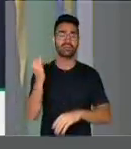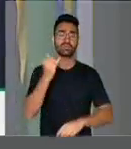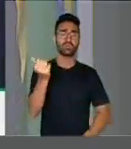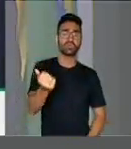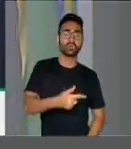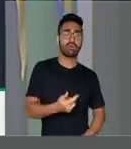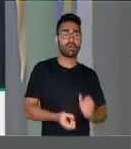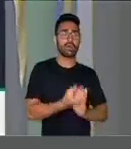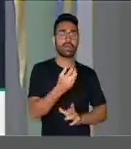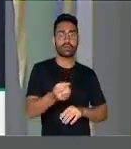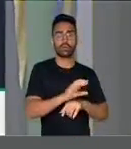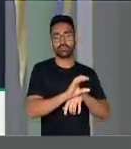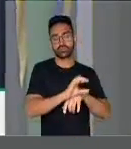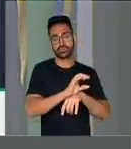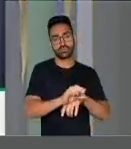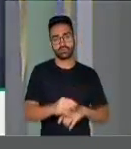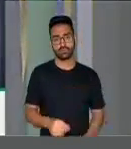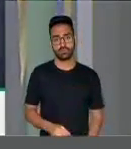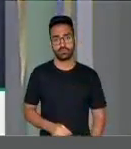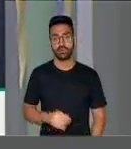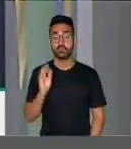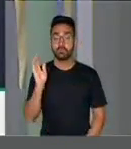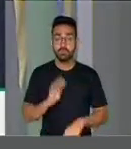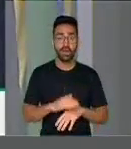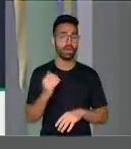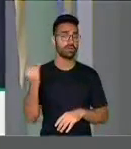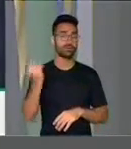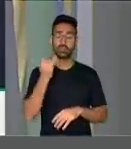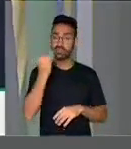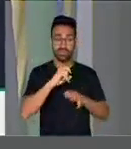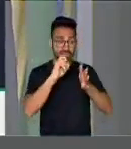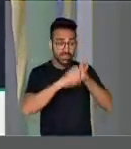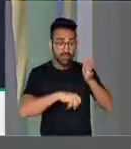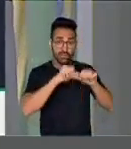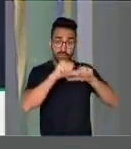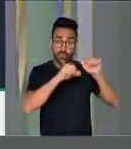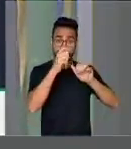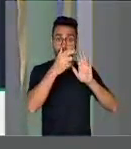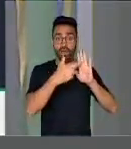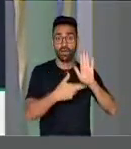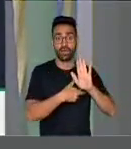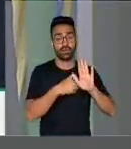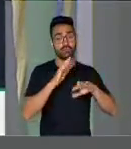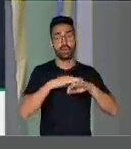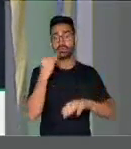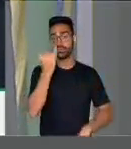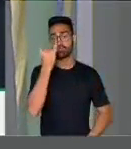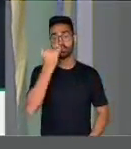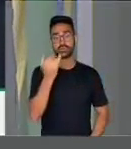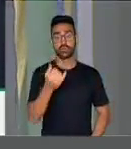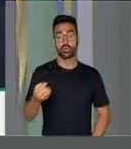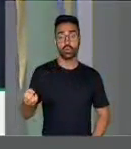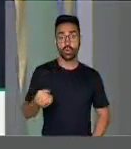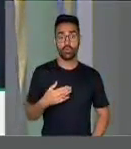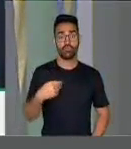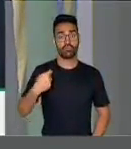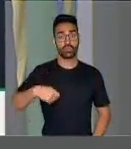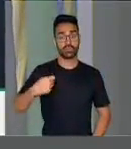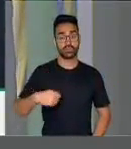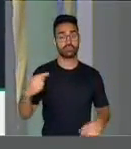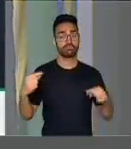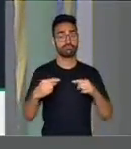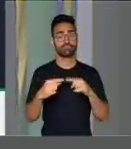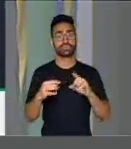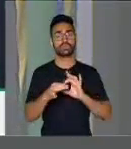Constituinte. Ele é mais importante que qualquer outra reforma que o país possa fazer. Uma nova estrutura tributária